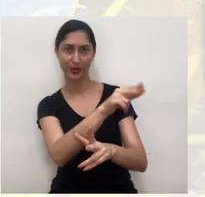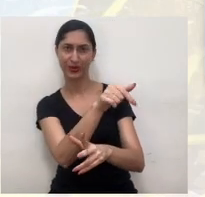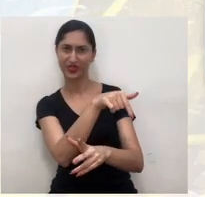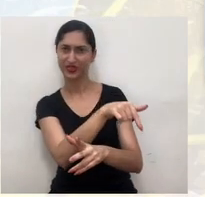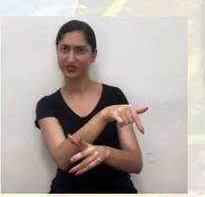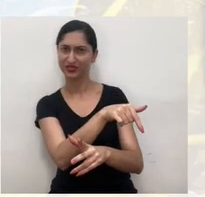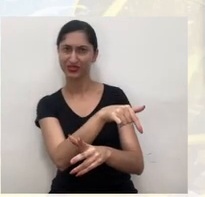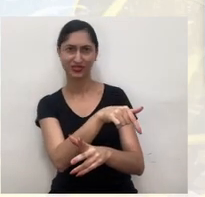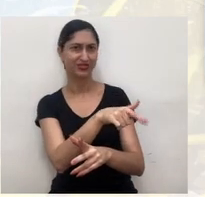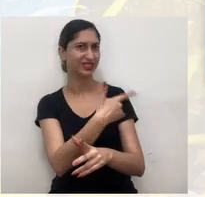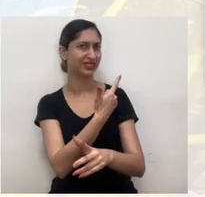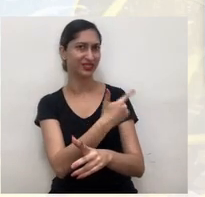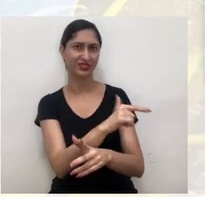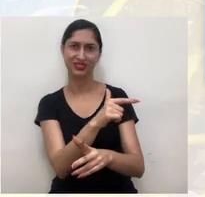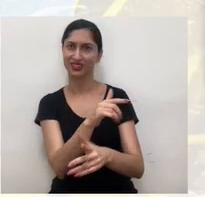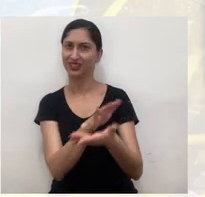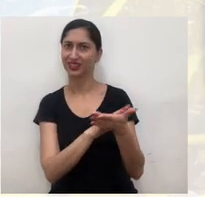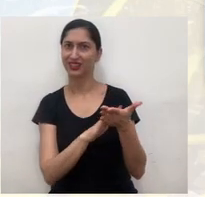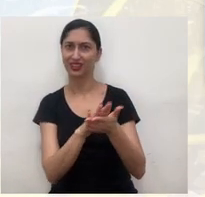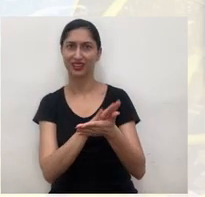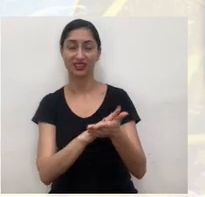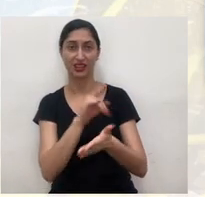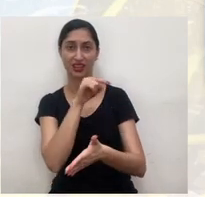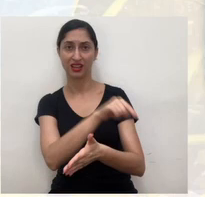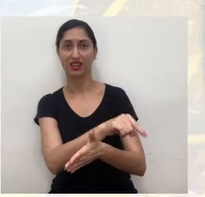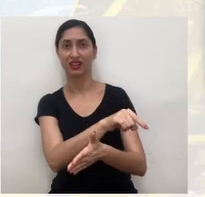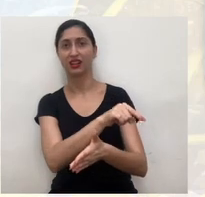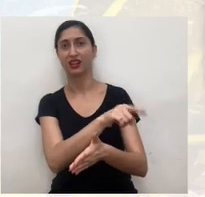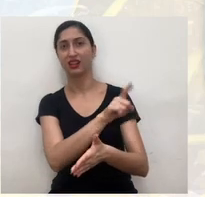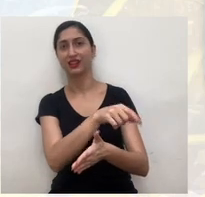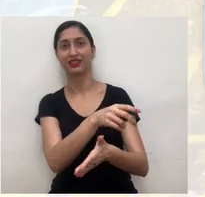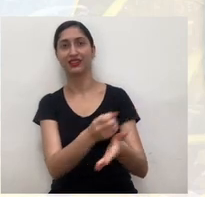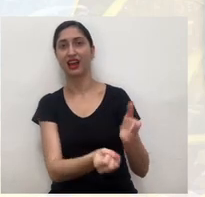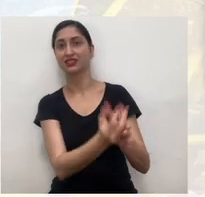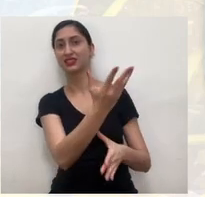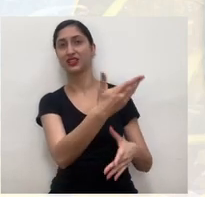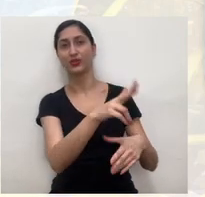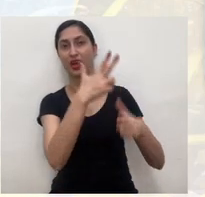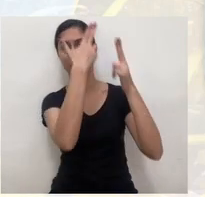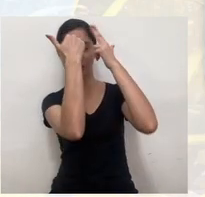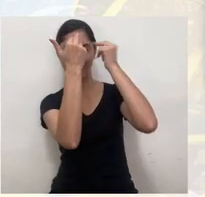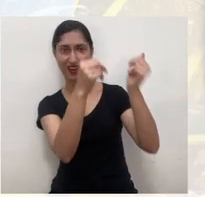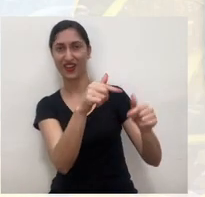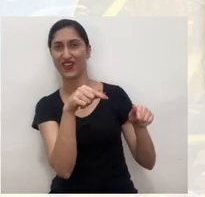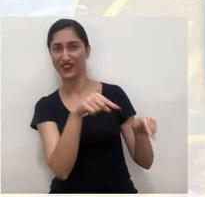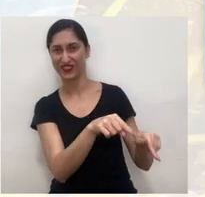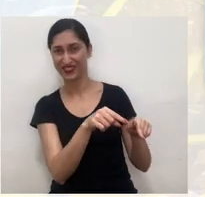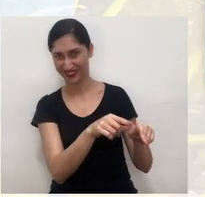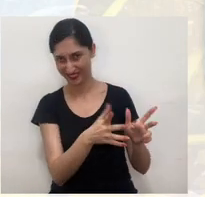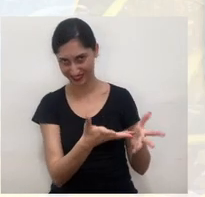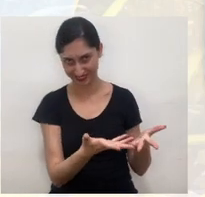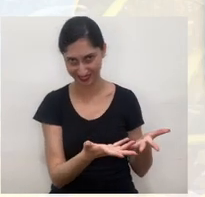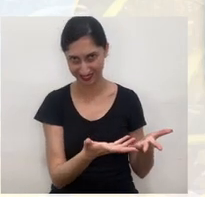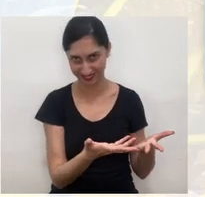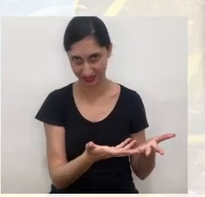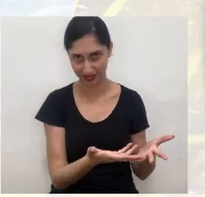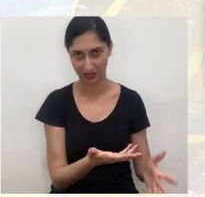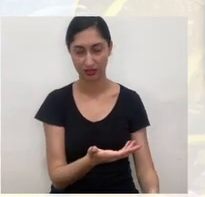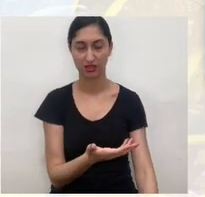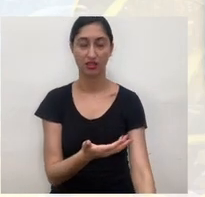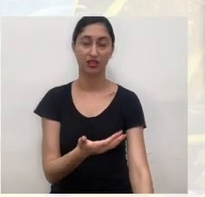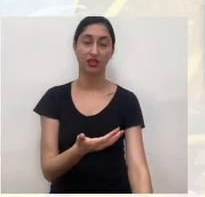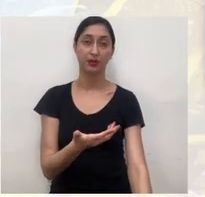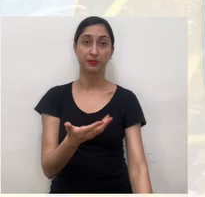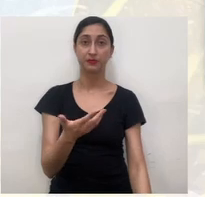perto da borda assim. Então, ela é claramente uma intrusa, ela invadiu aquilo ali, sabe? Então, eu não